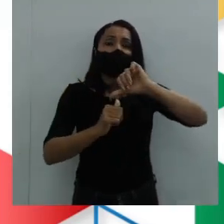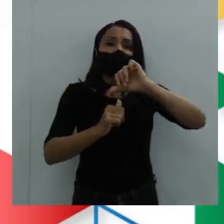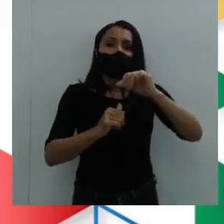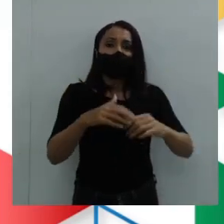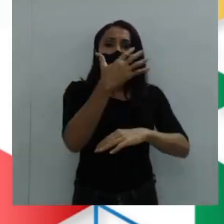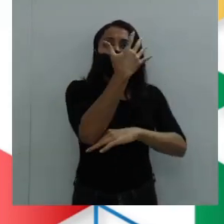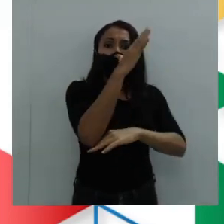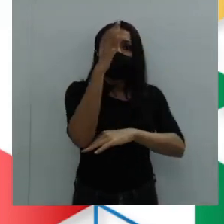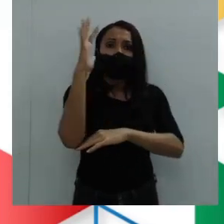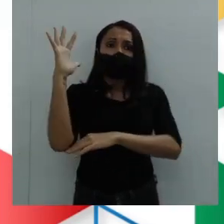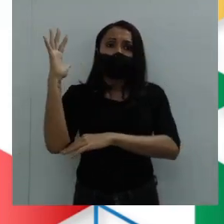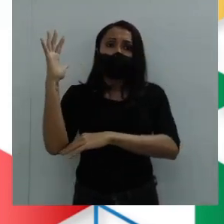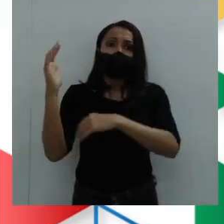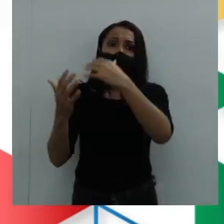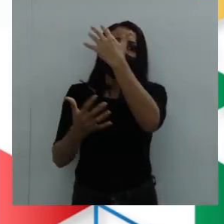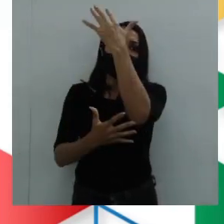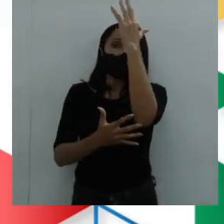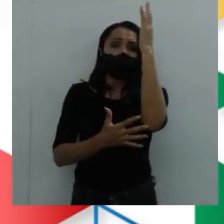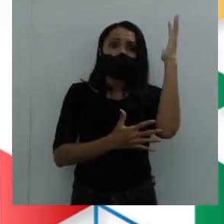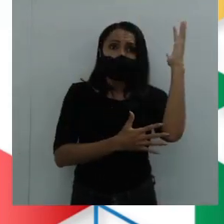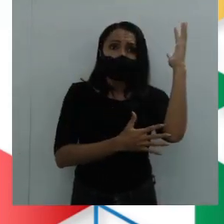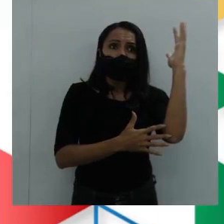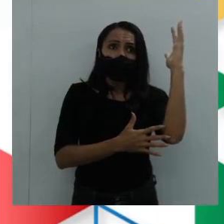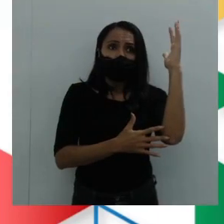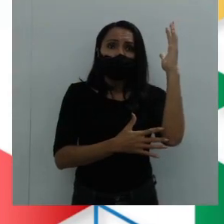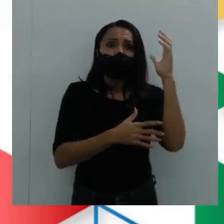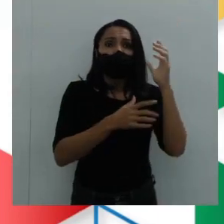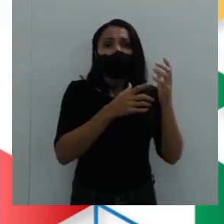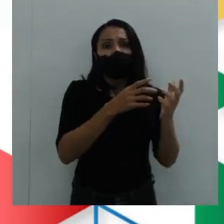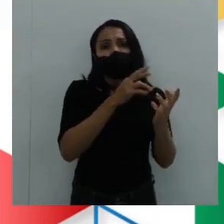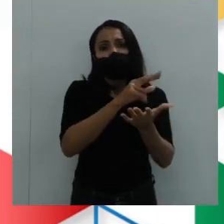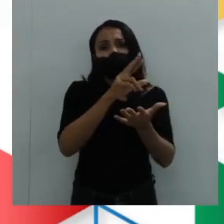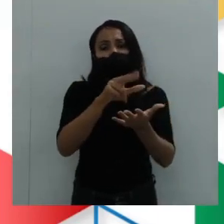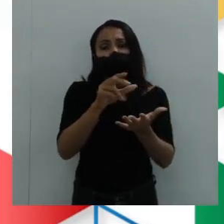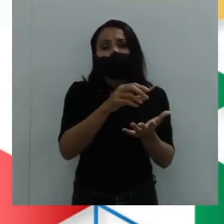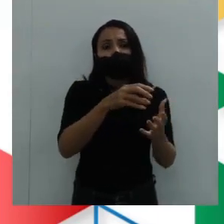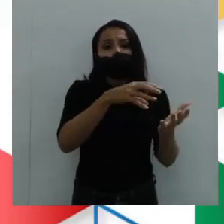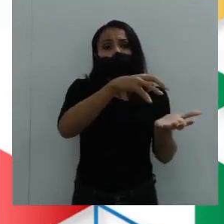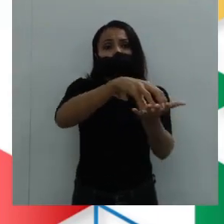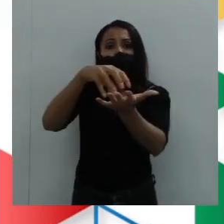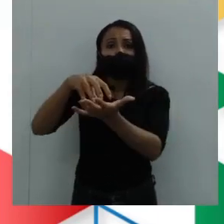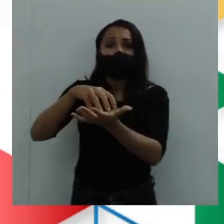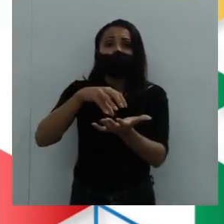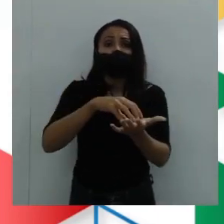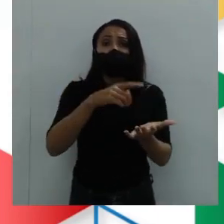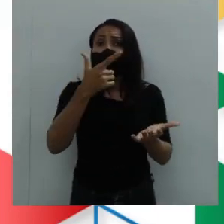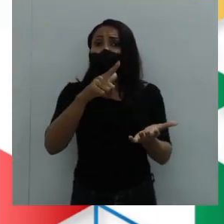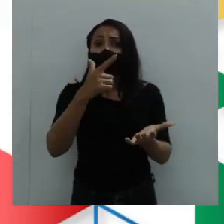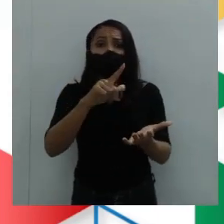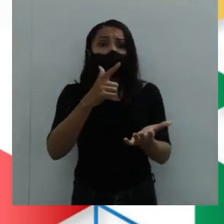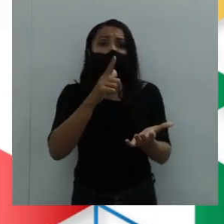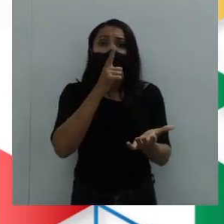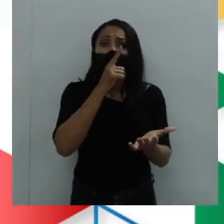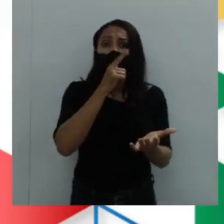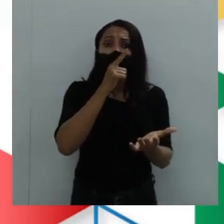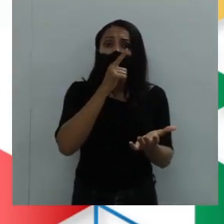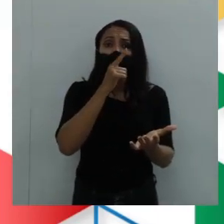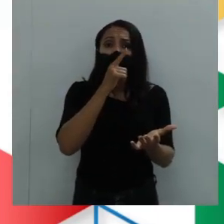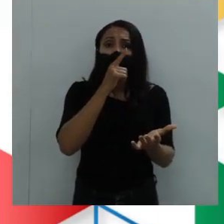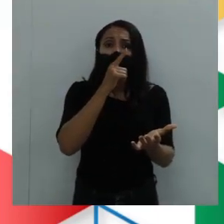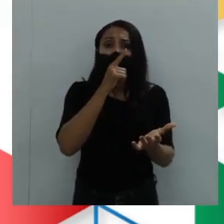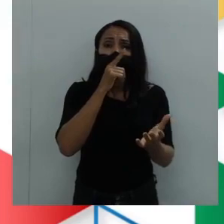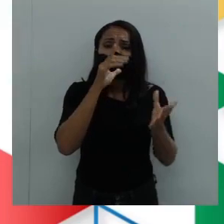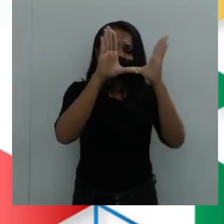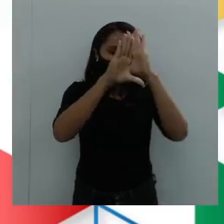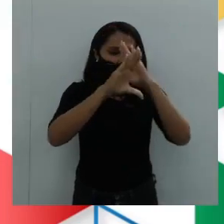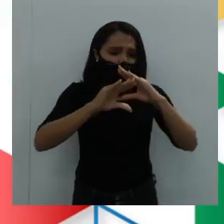determinados lugares. Os lugares eles são modificados porque não tem água, então é uma extrema seca e a